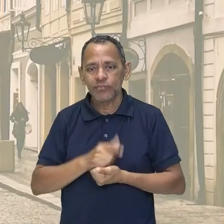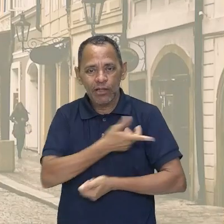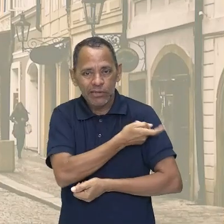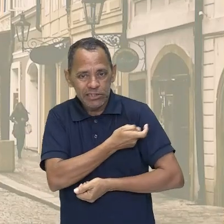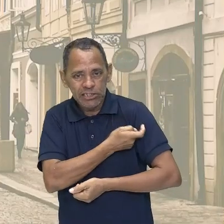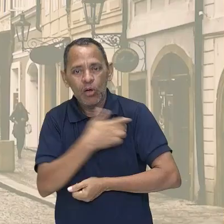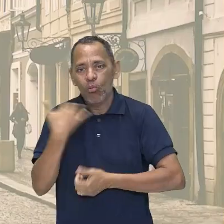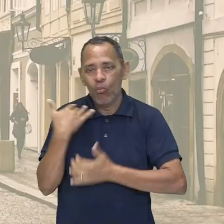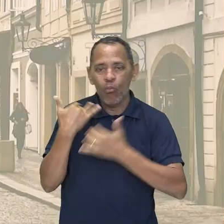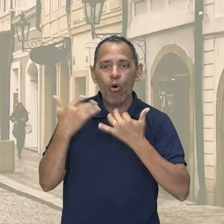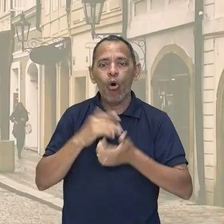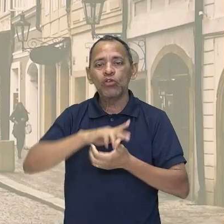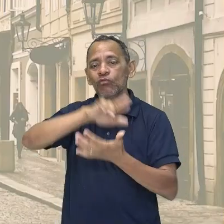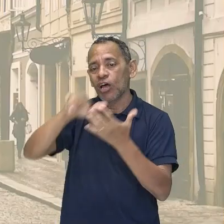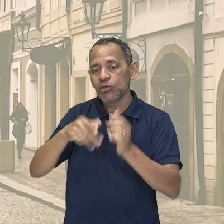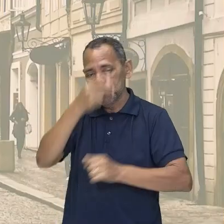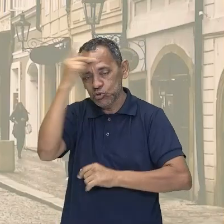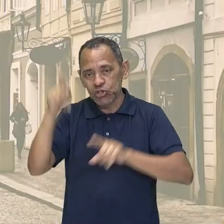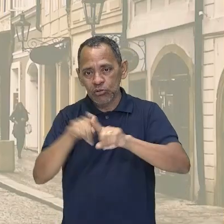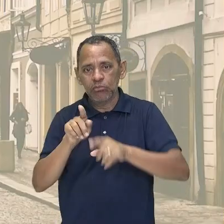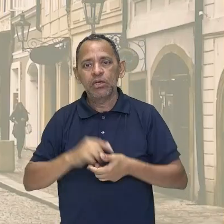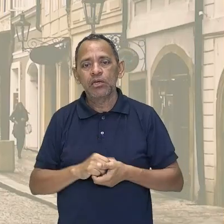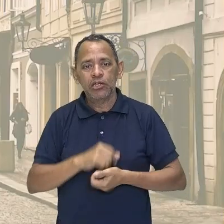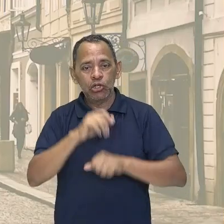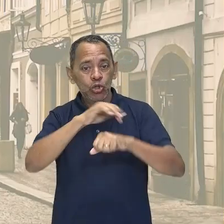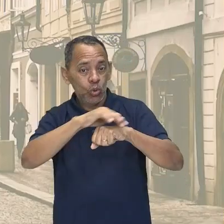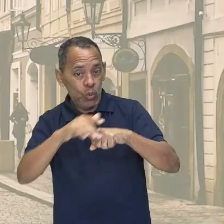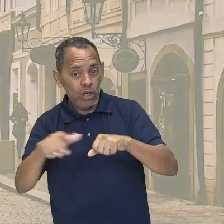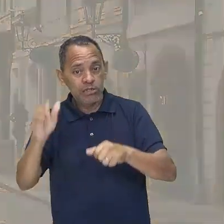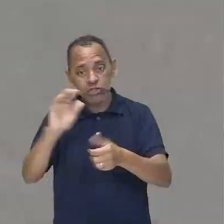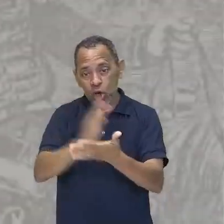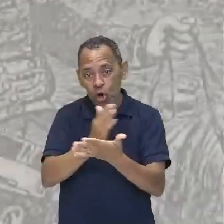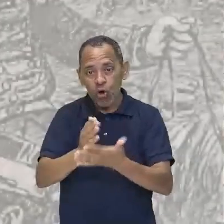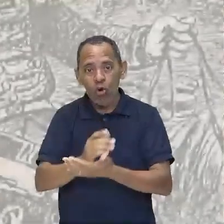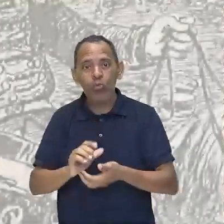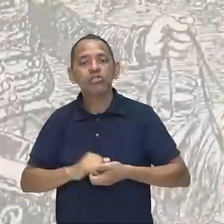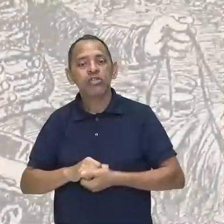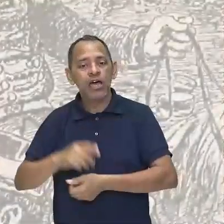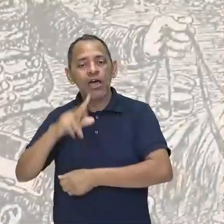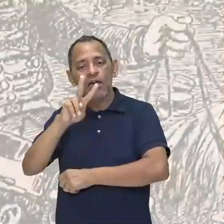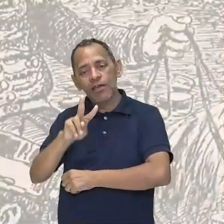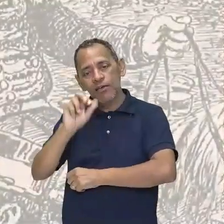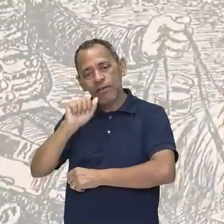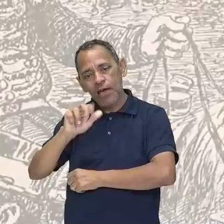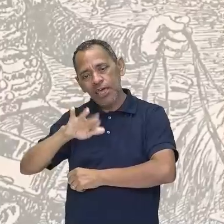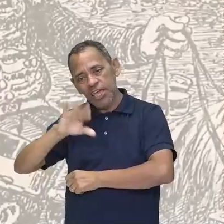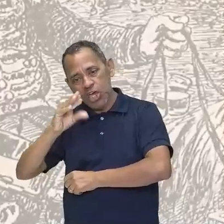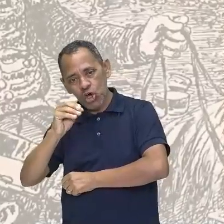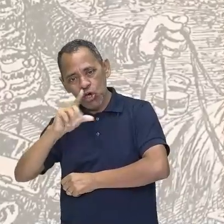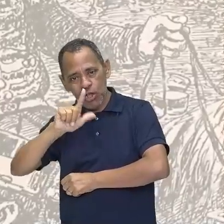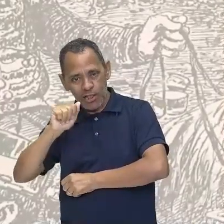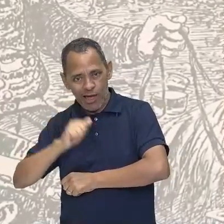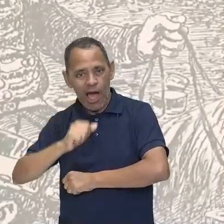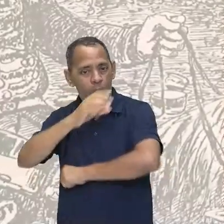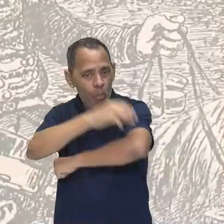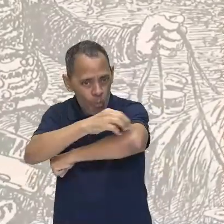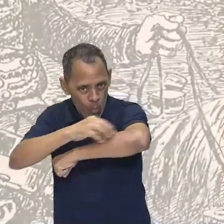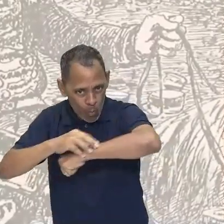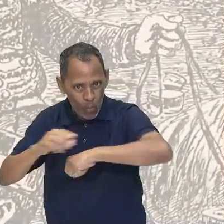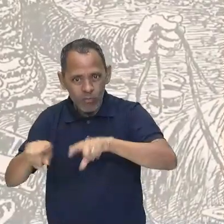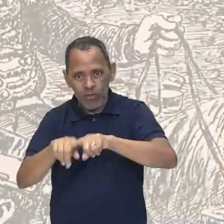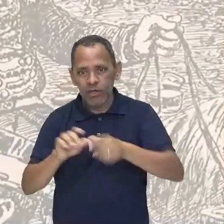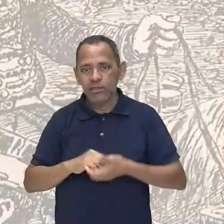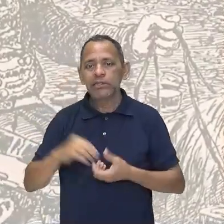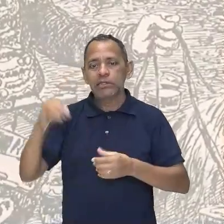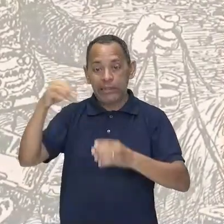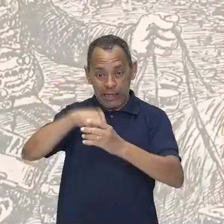das pessoas por conta de algumas doenças, entre elas, a varíola. Só que também nesse contexto não